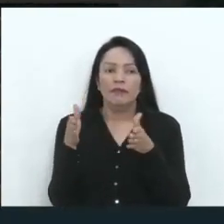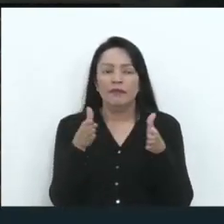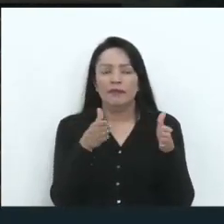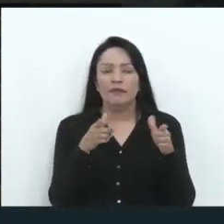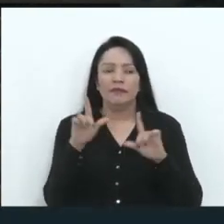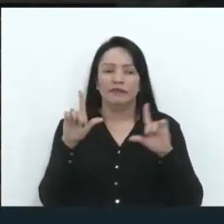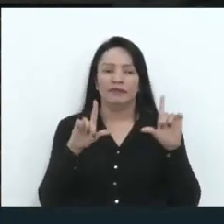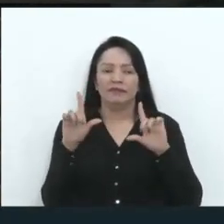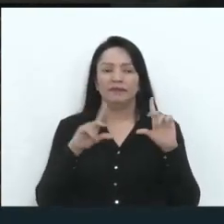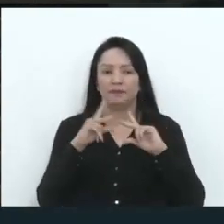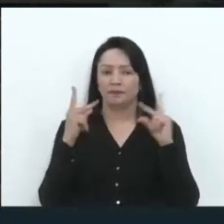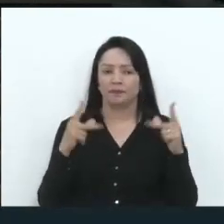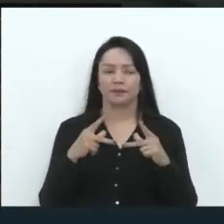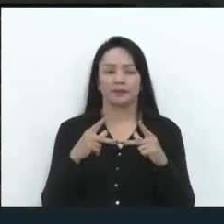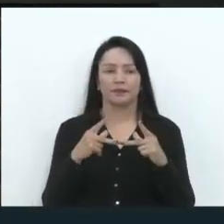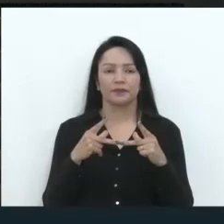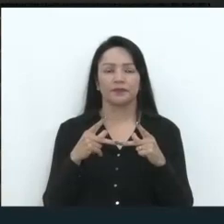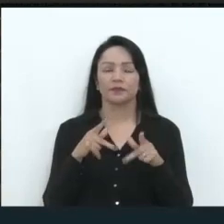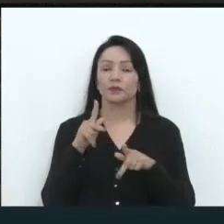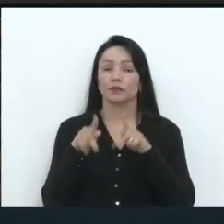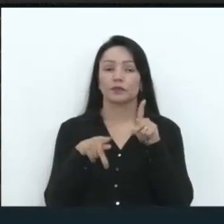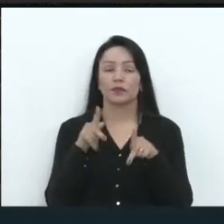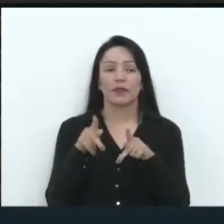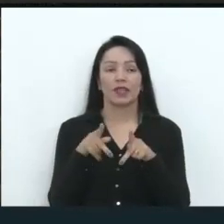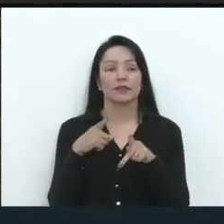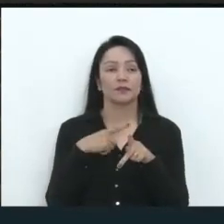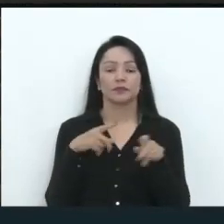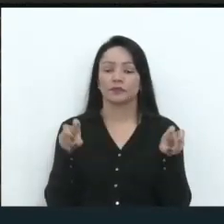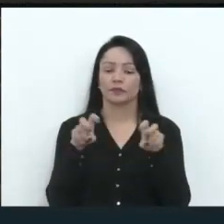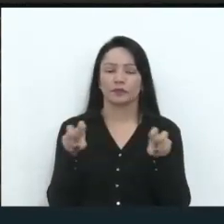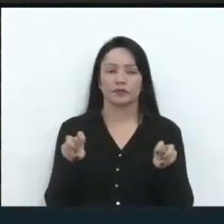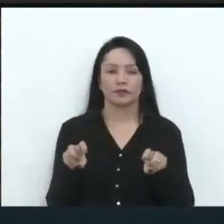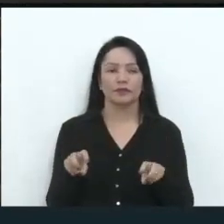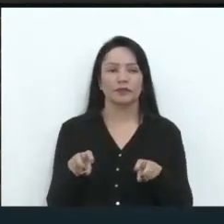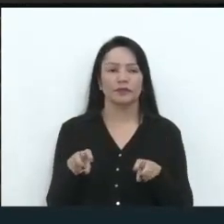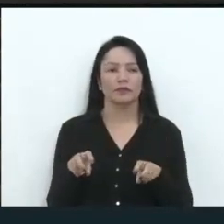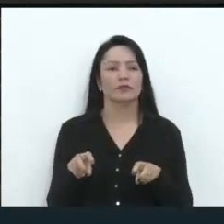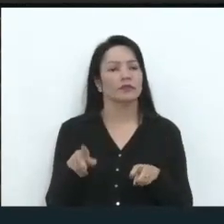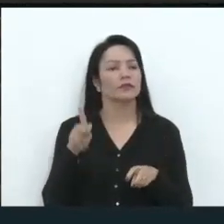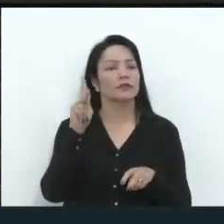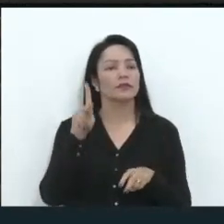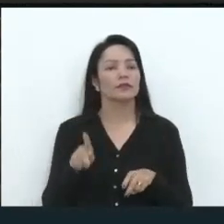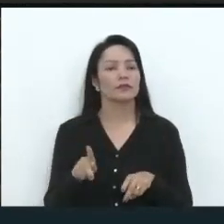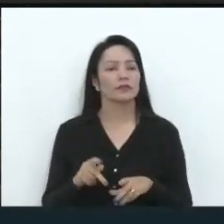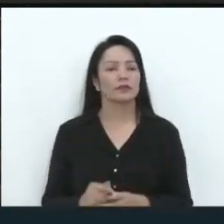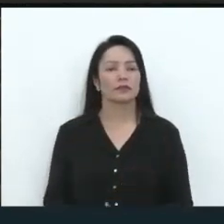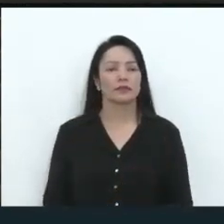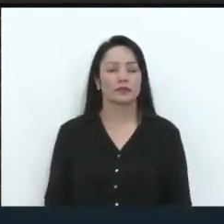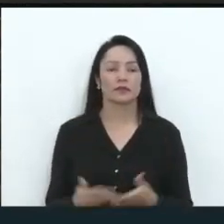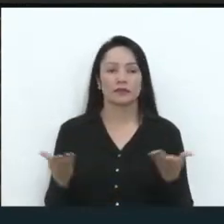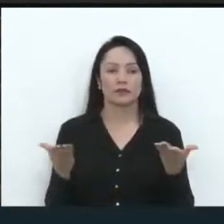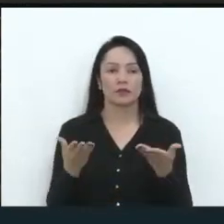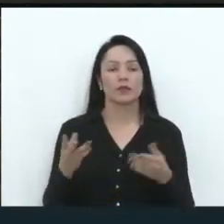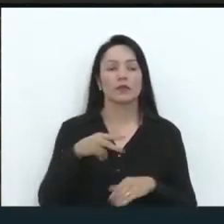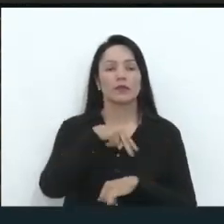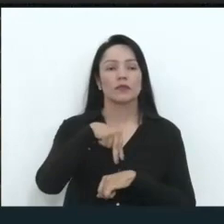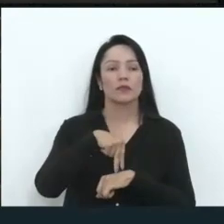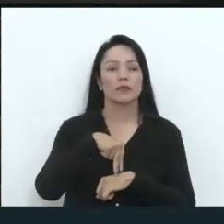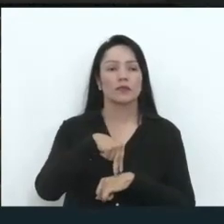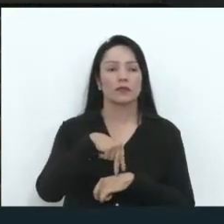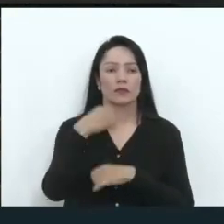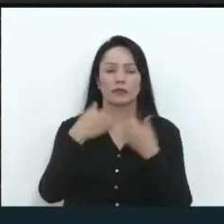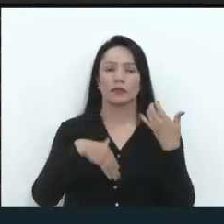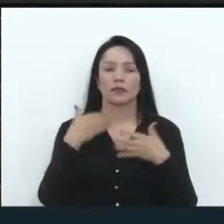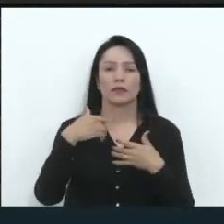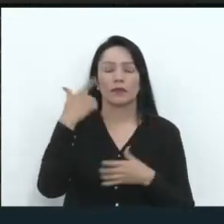Câmara, público que se encontra aqui na galeria dessa casa. Bem, presidente, hoje eu venho a essa tribuna